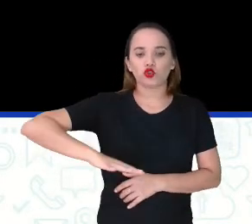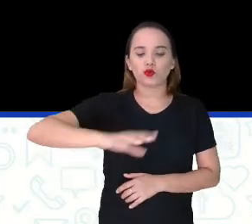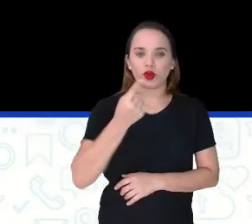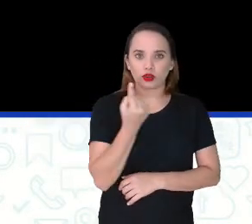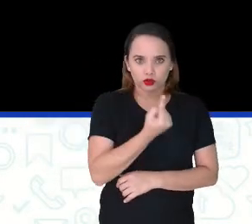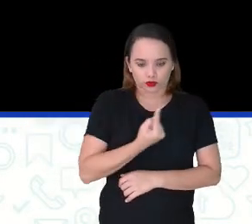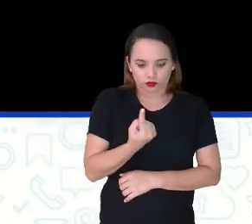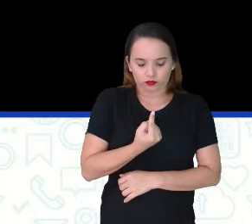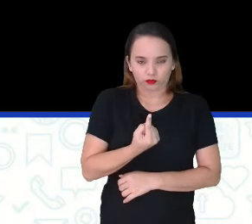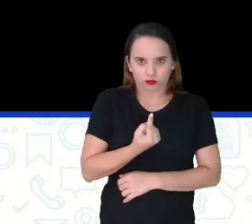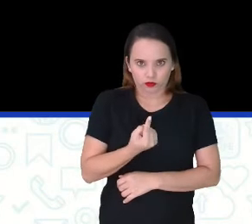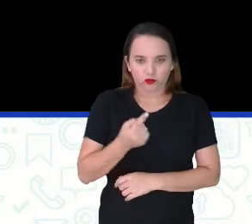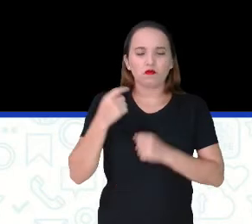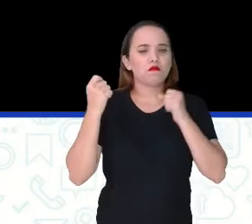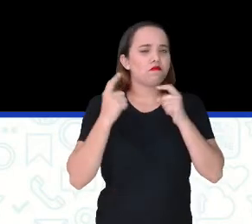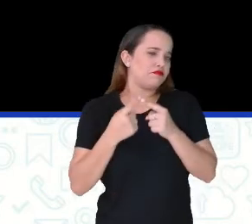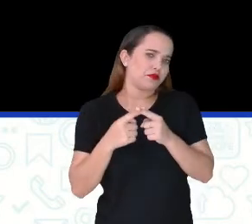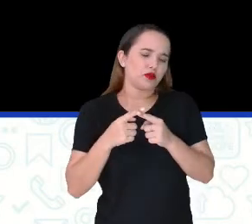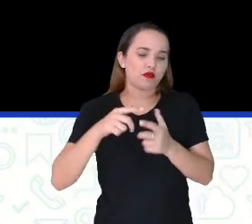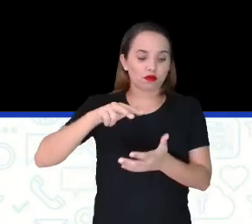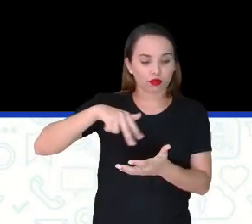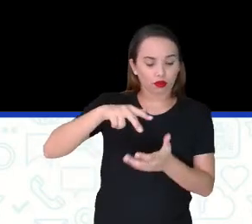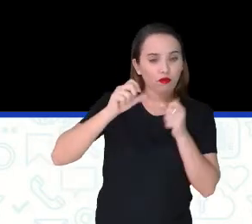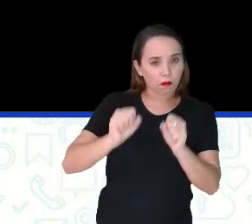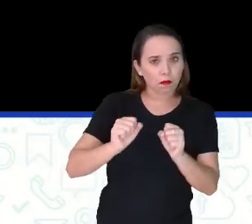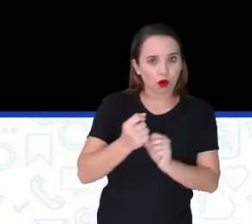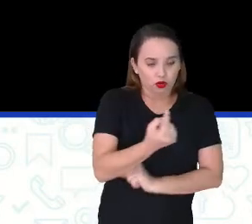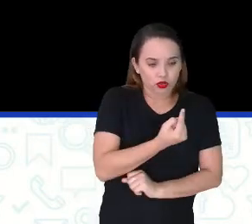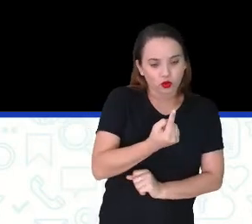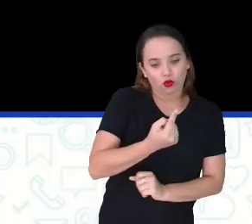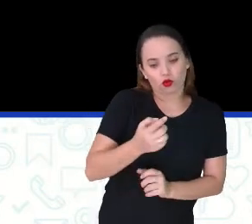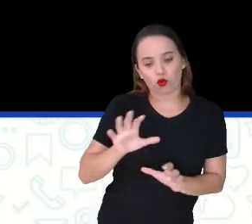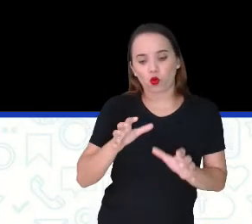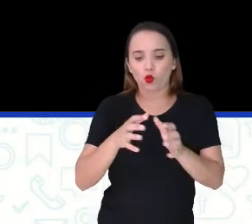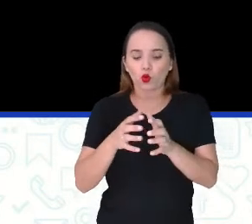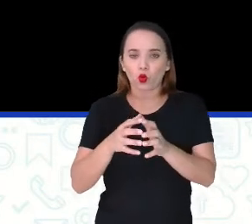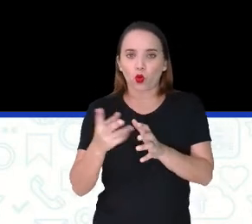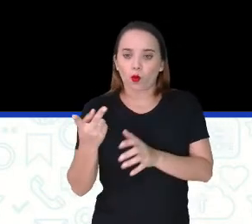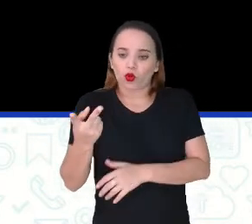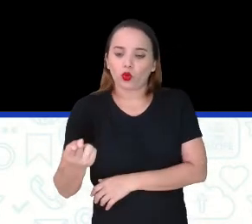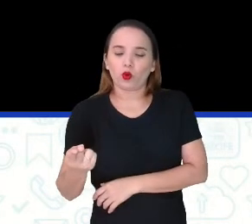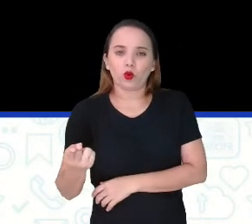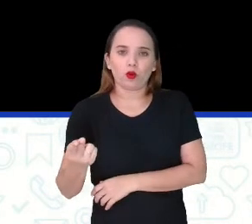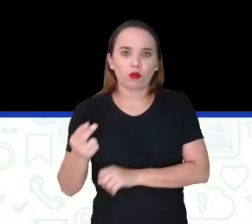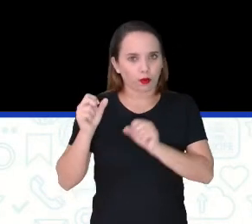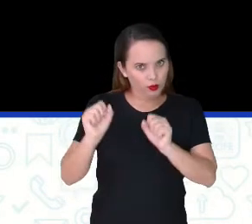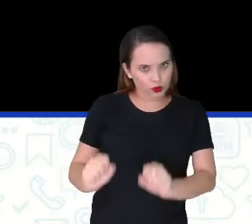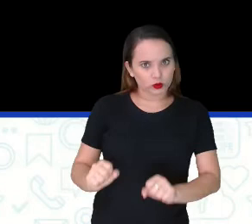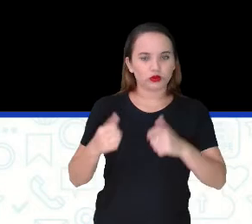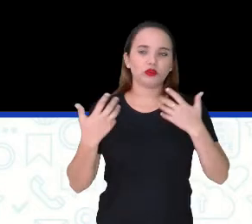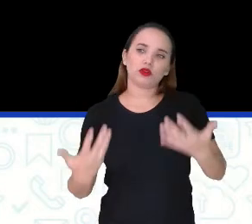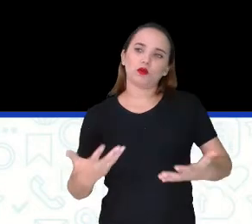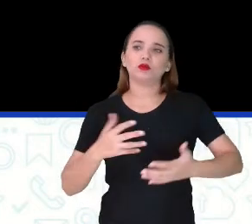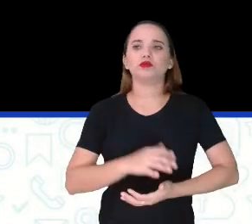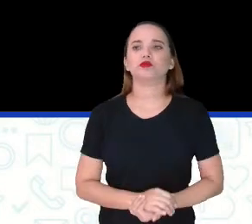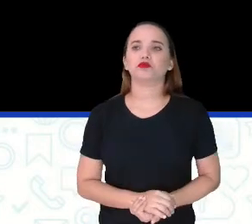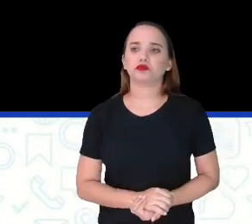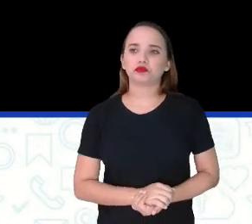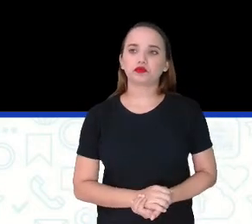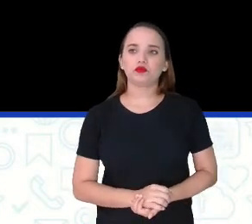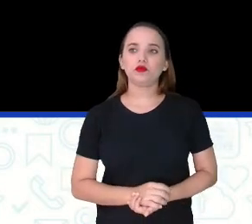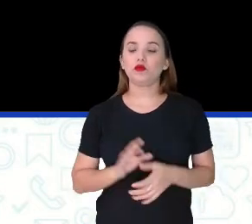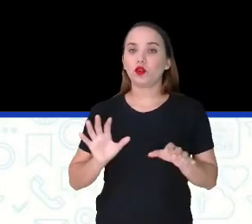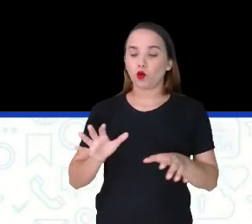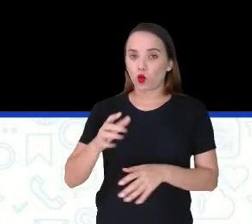pode ser individual, em dupla, em grupos, né? Então, aí, ó, a quinesfera ou